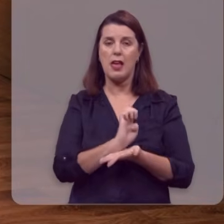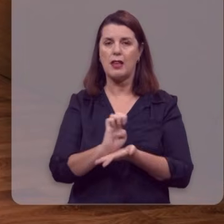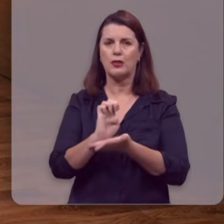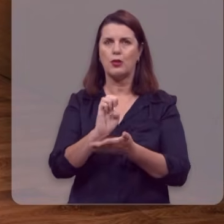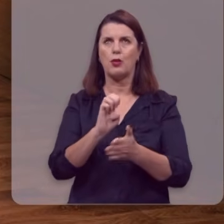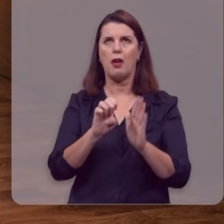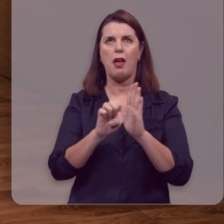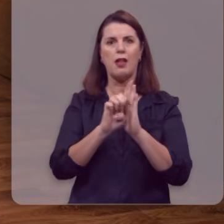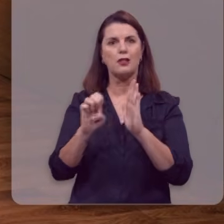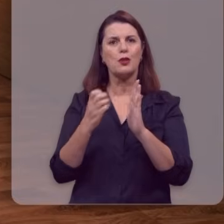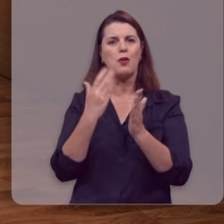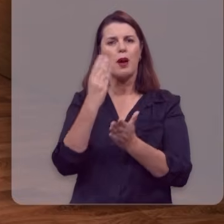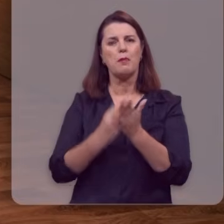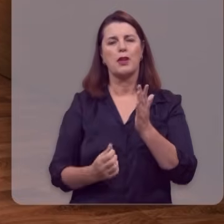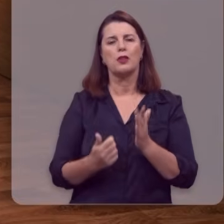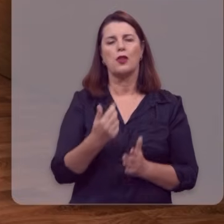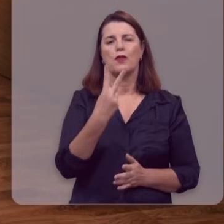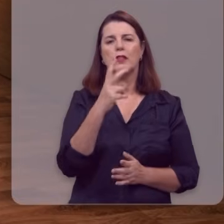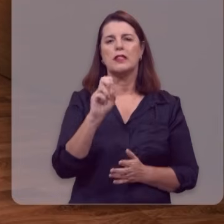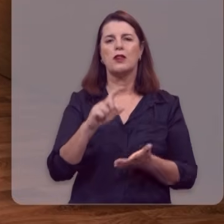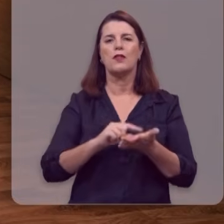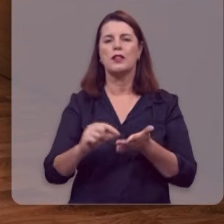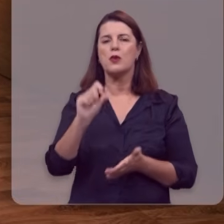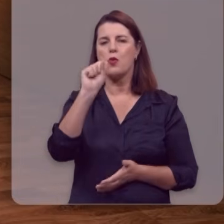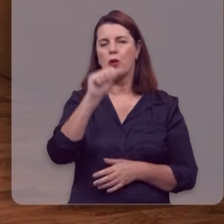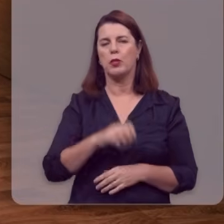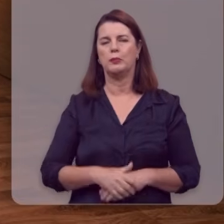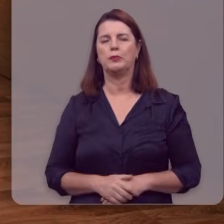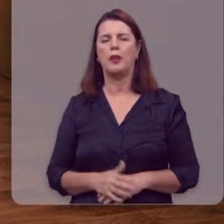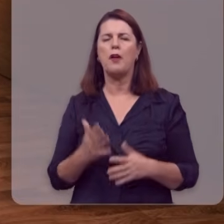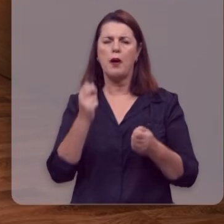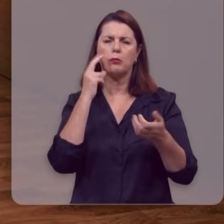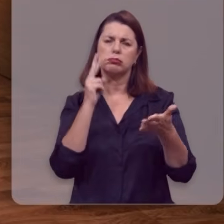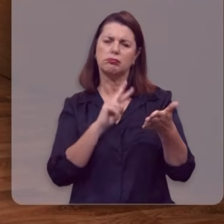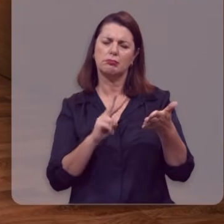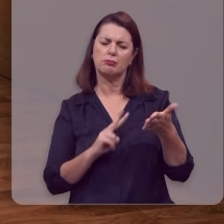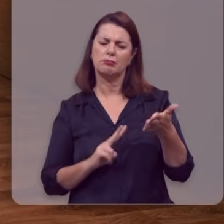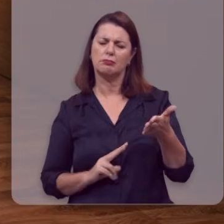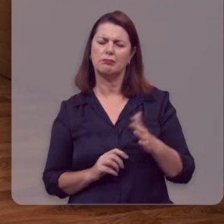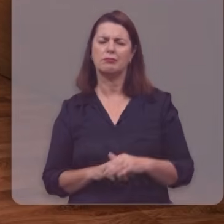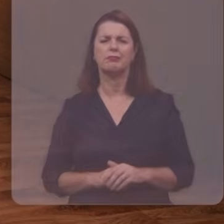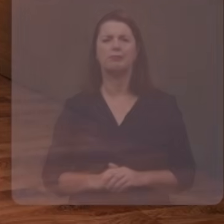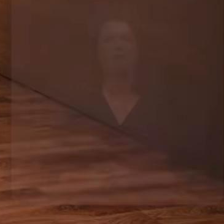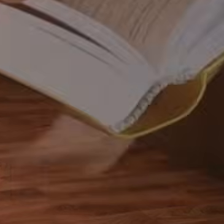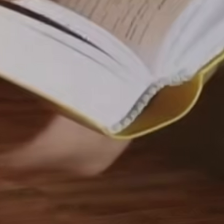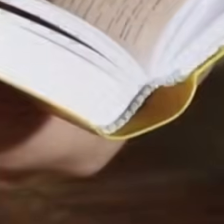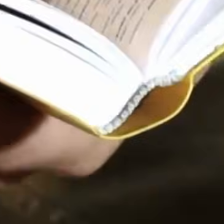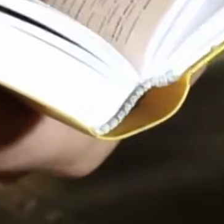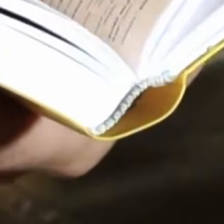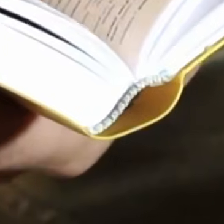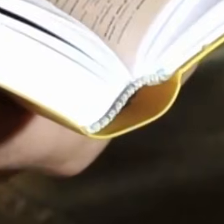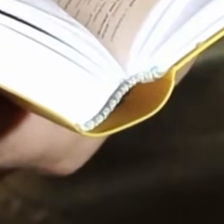capítulo 25, versículo 8. Vamos ouvir a leitura deste texto.